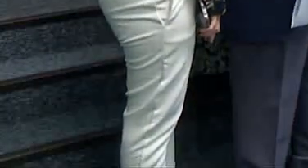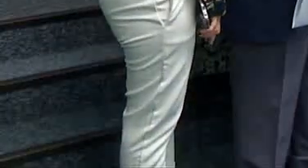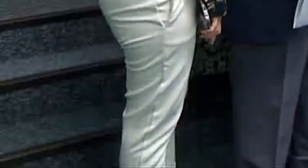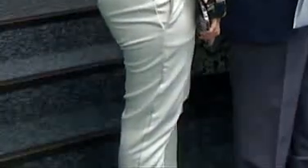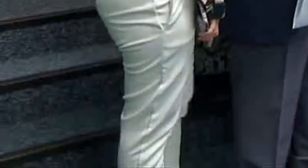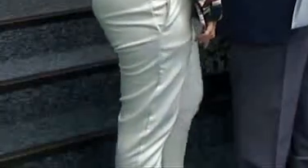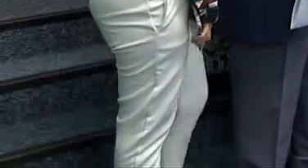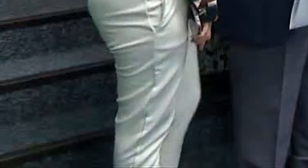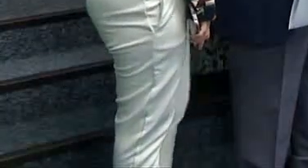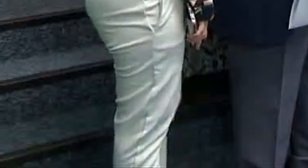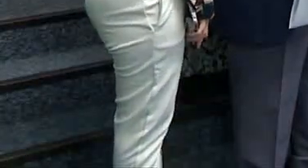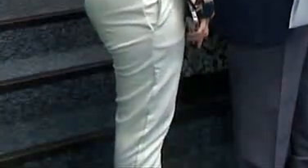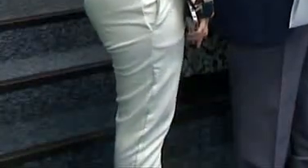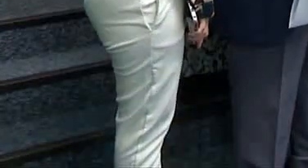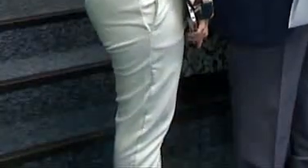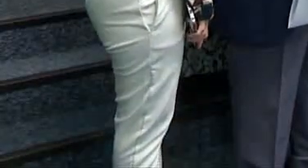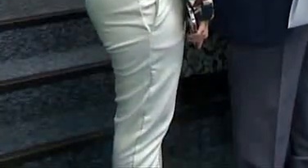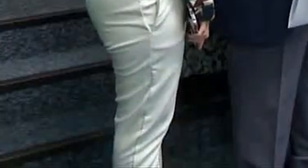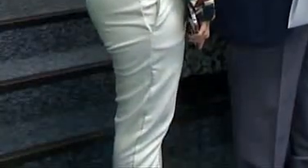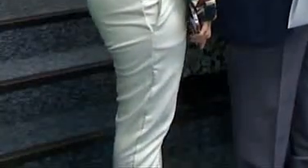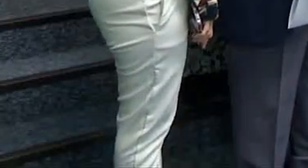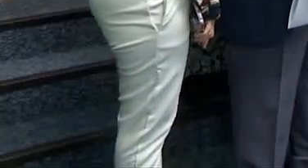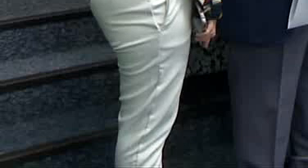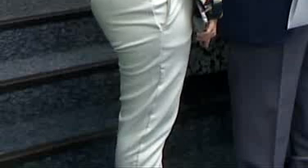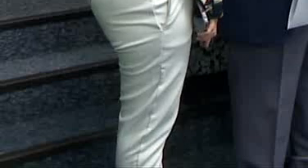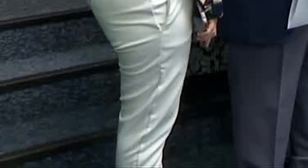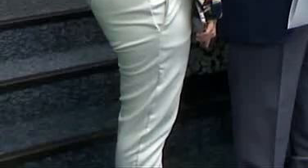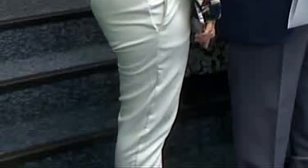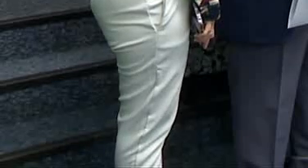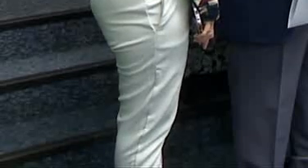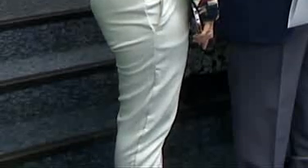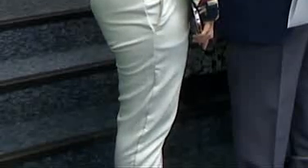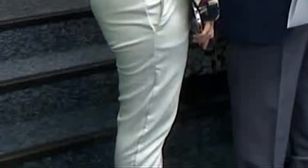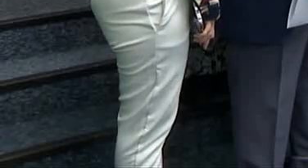vereadora Fernanda Garcia fará a gentileza da entrega